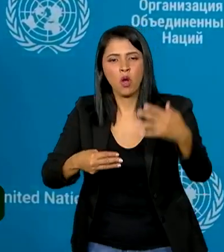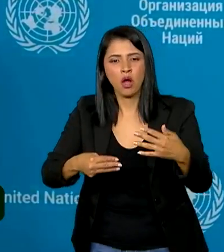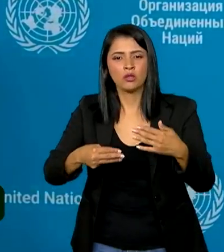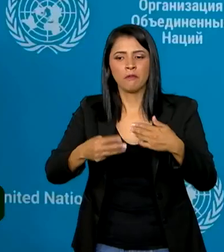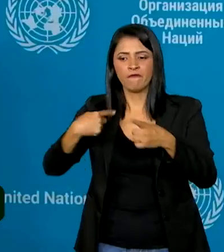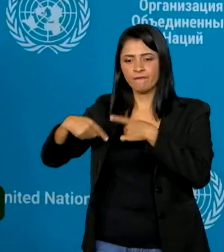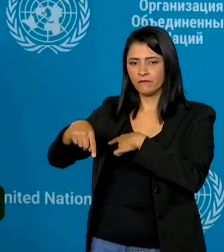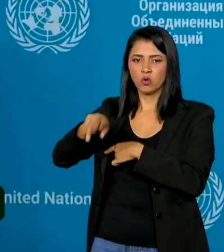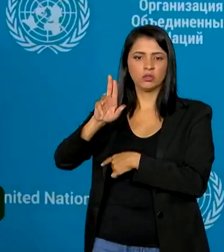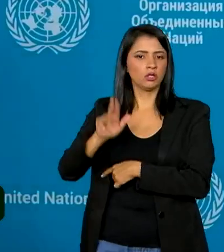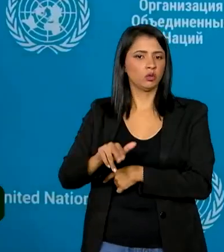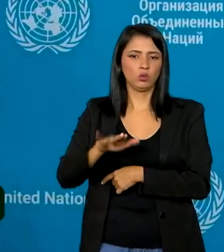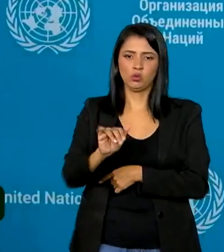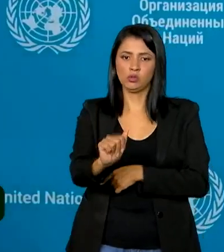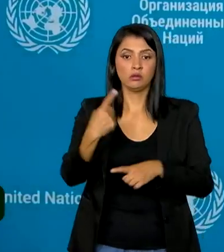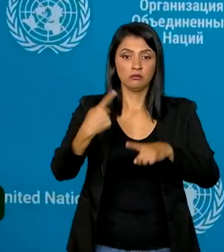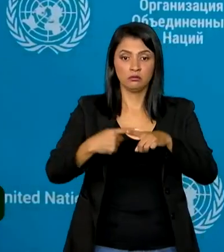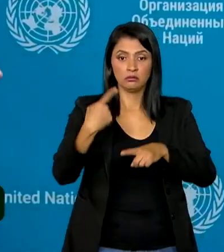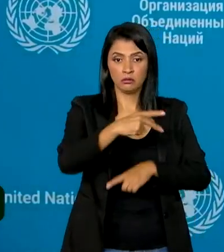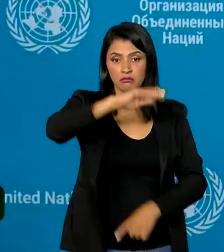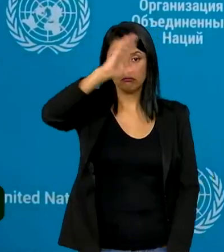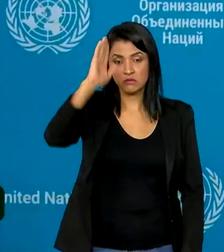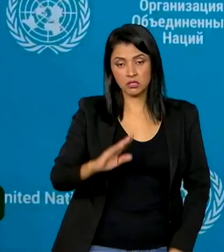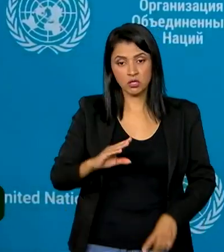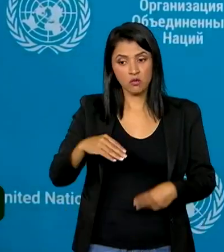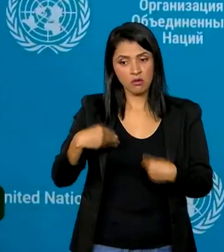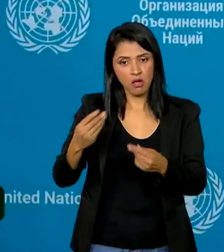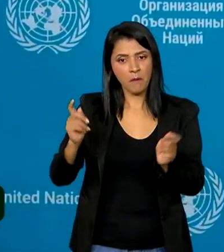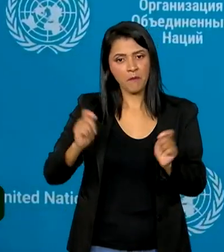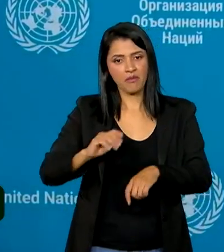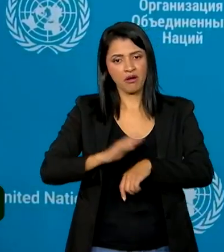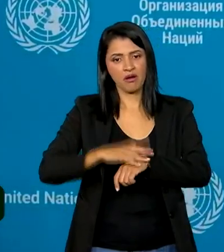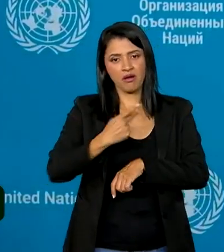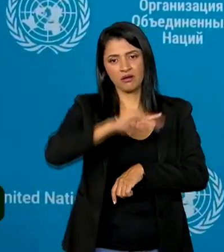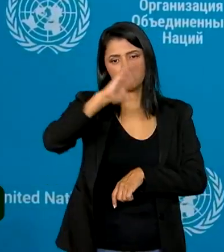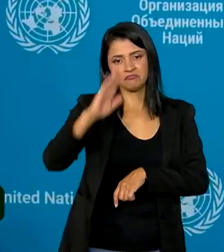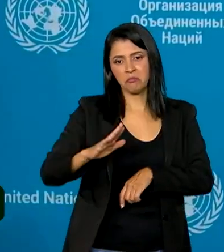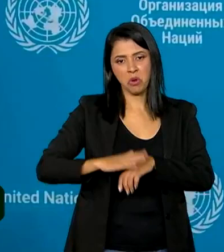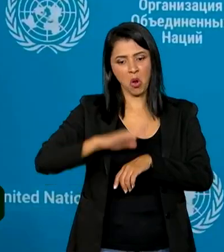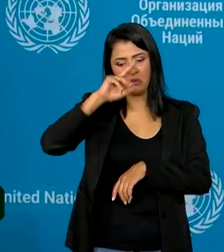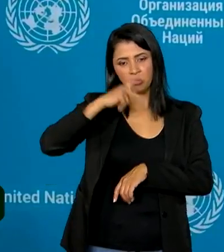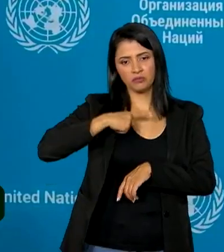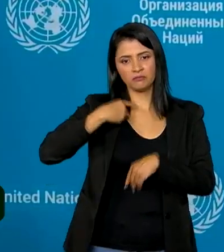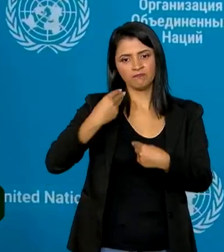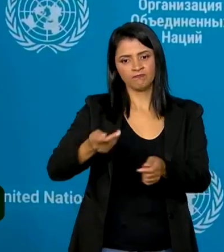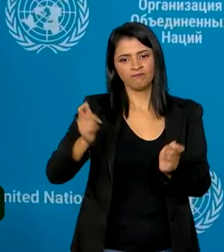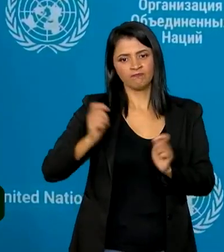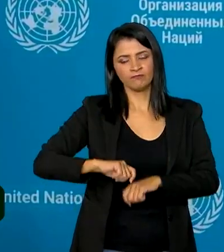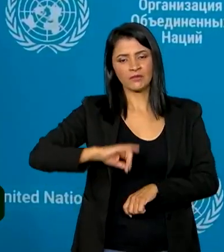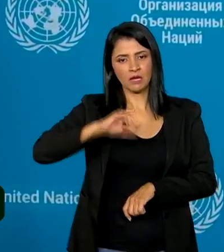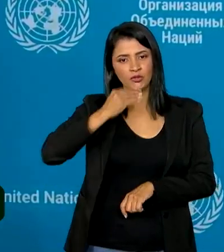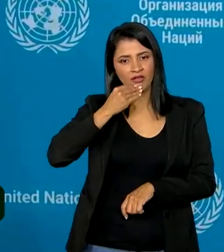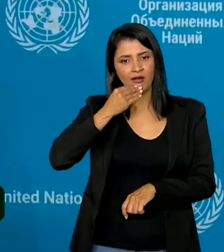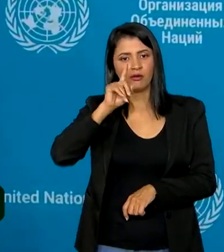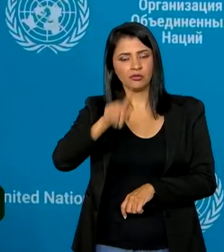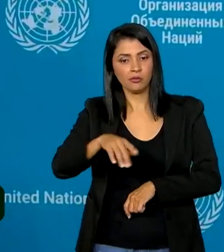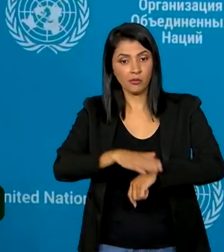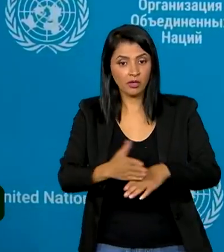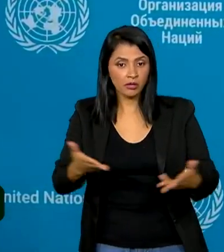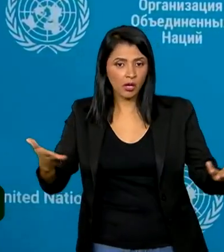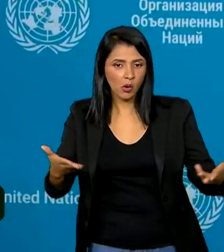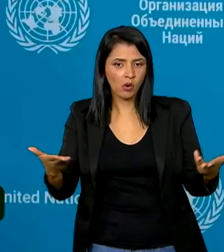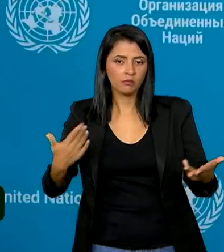area. E como nós falamos, o presidente Lula conversou com a imprensa antes de deixar os Estados Unidos. Economia foi